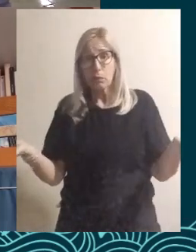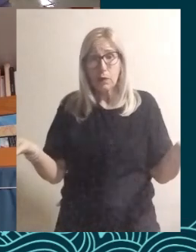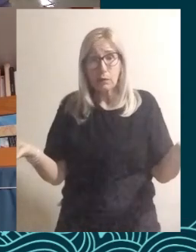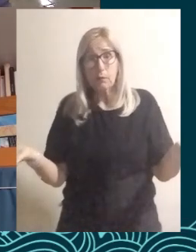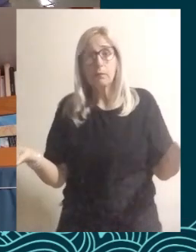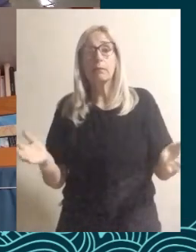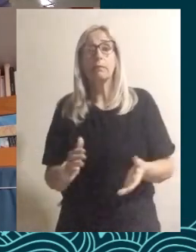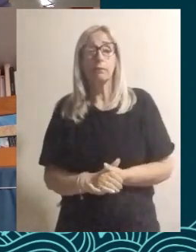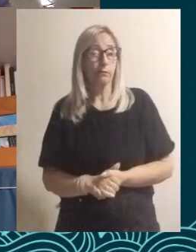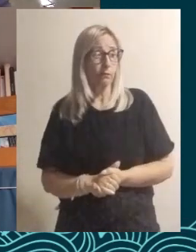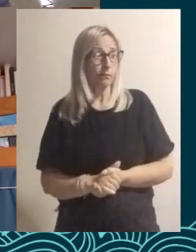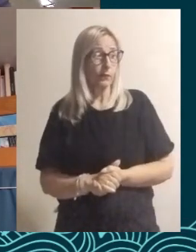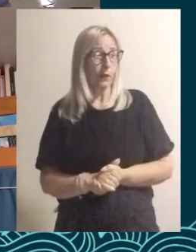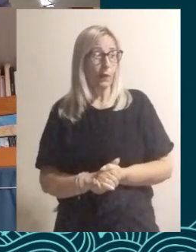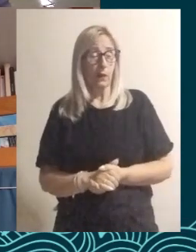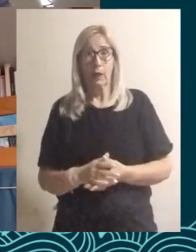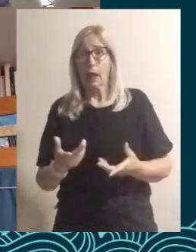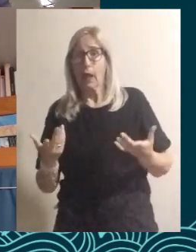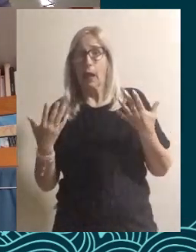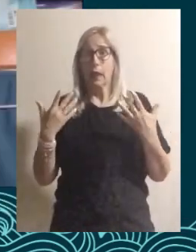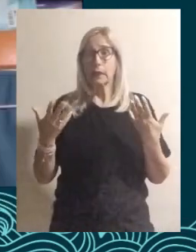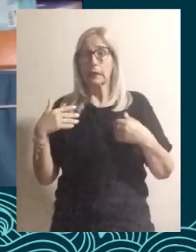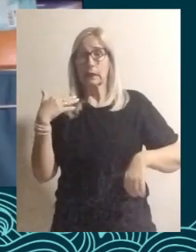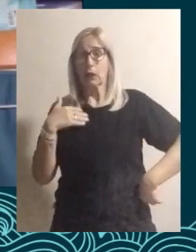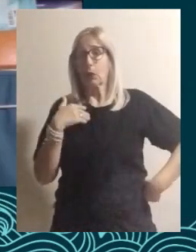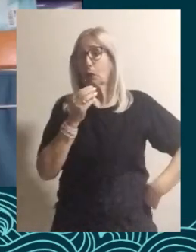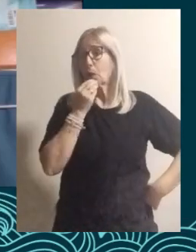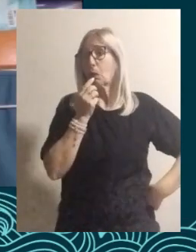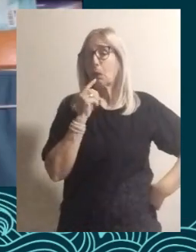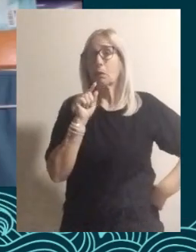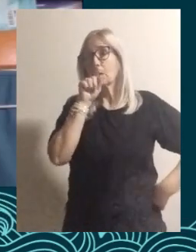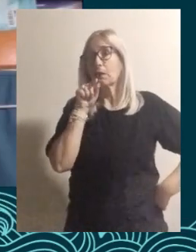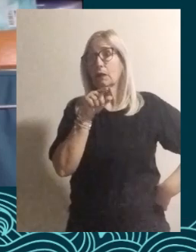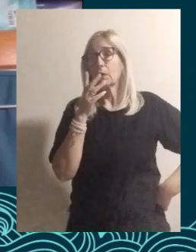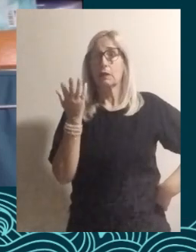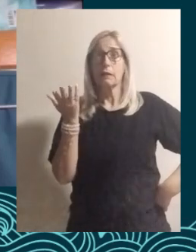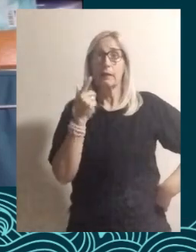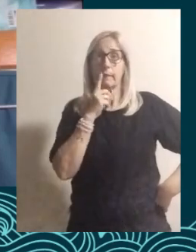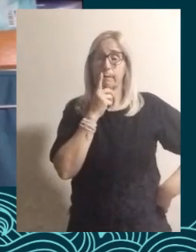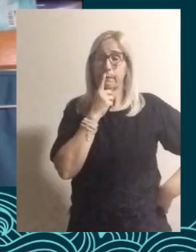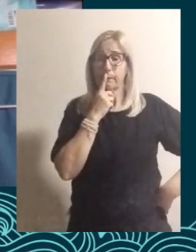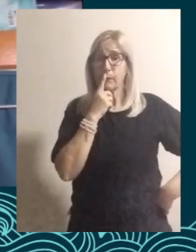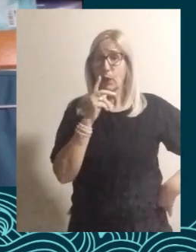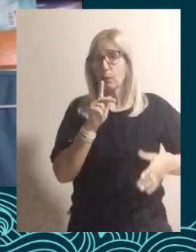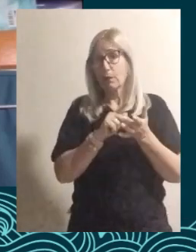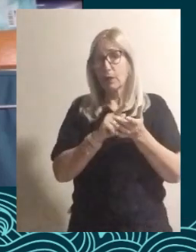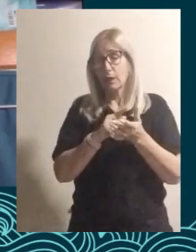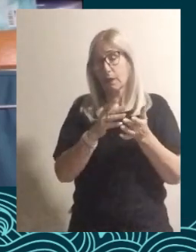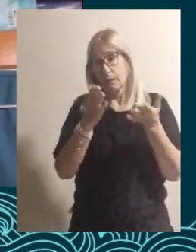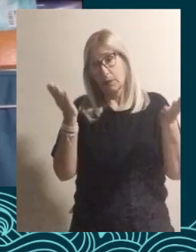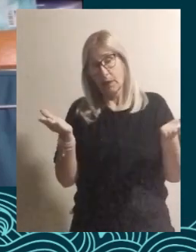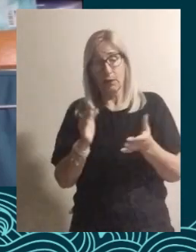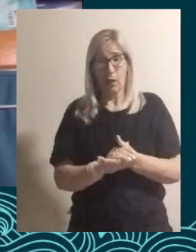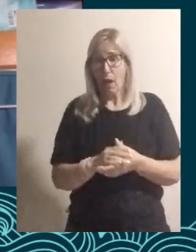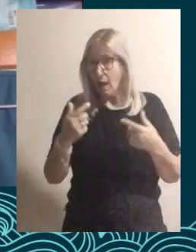mulheres às vezes desaparecem. E aí eu fiquei assim, como a gente vai contestar algo